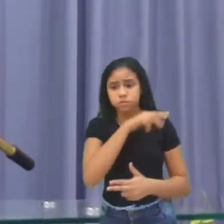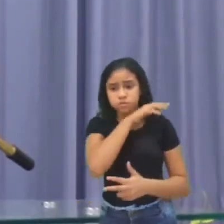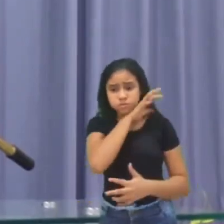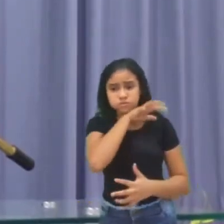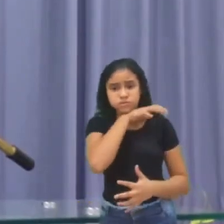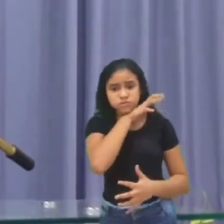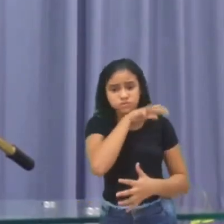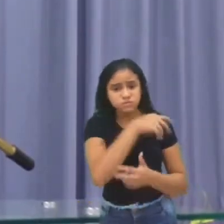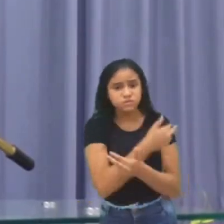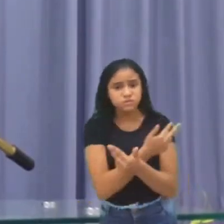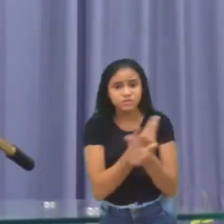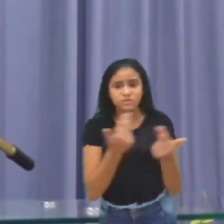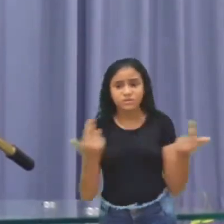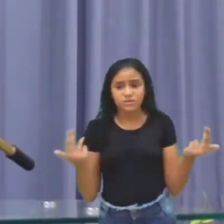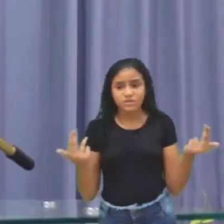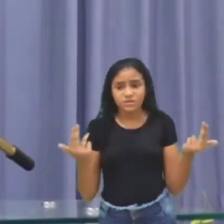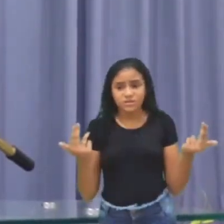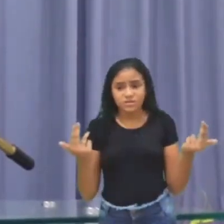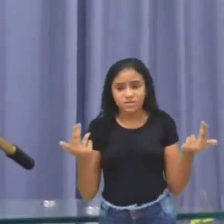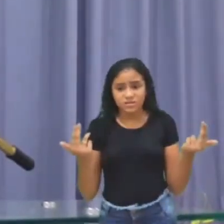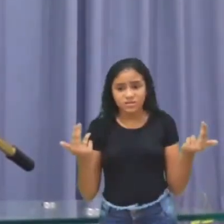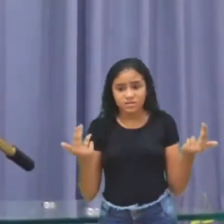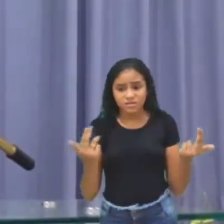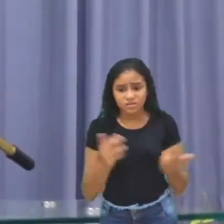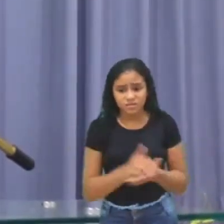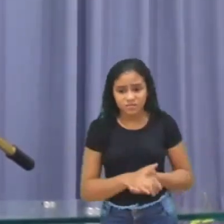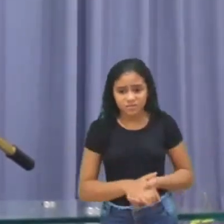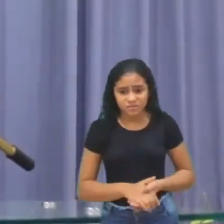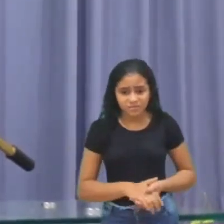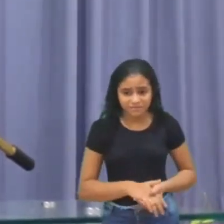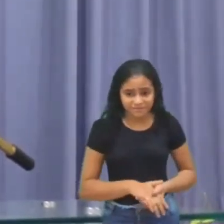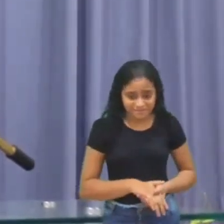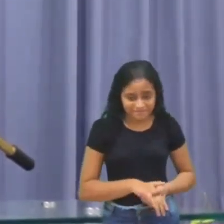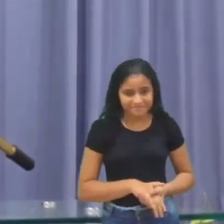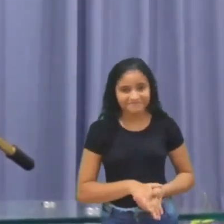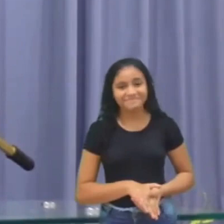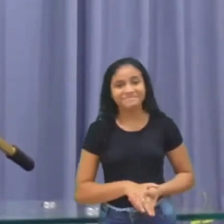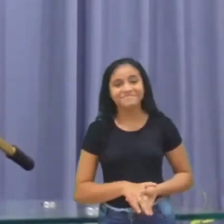coisa interessante que acontece com aquele que está com medo e deprimido,